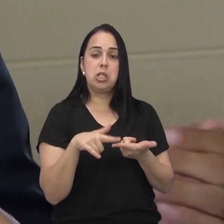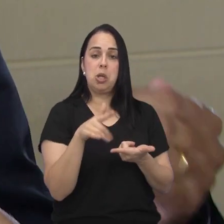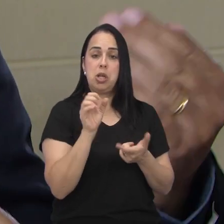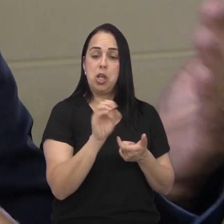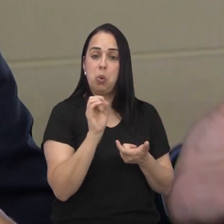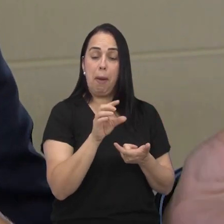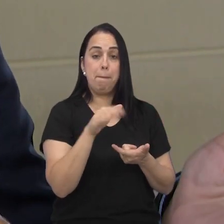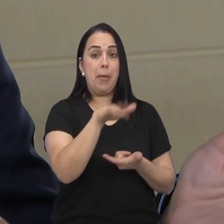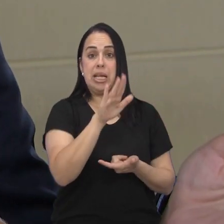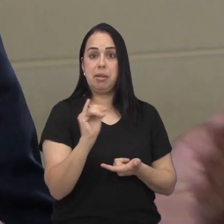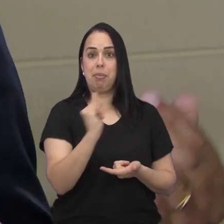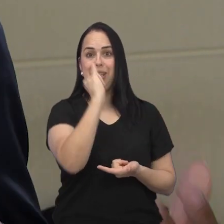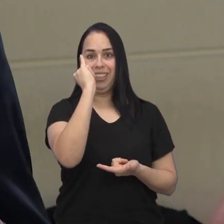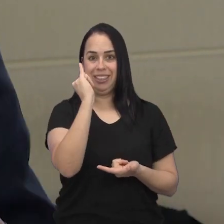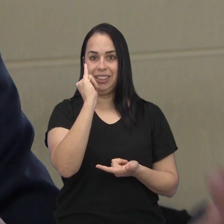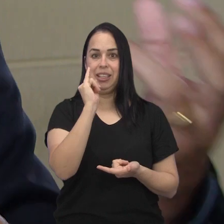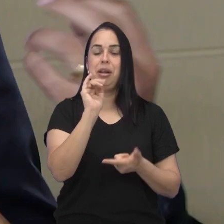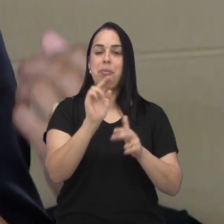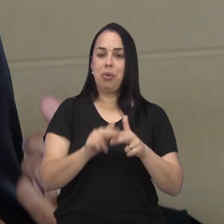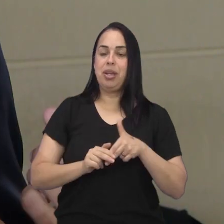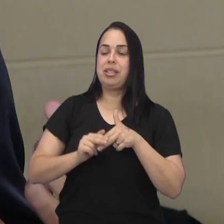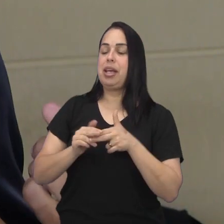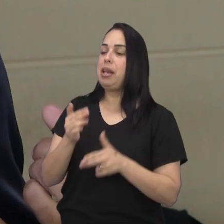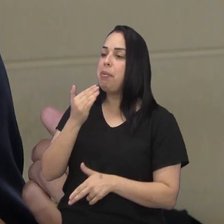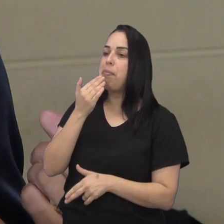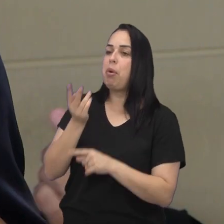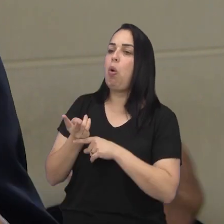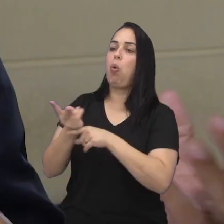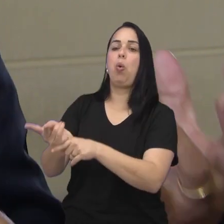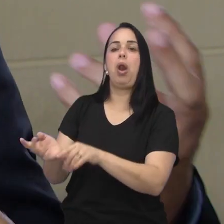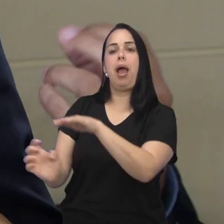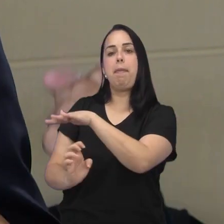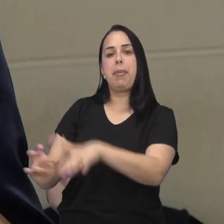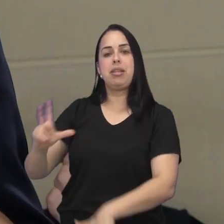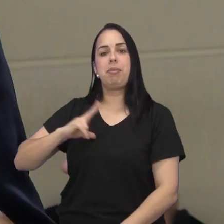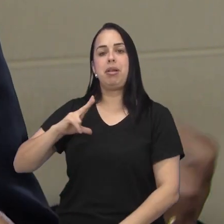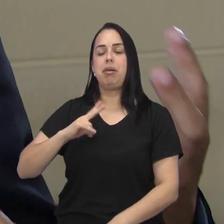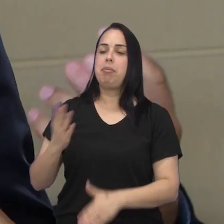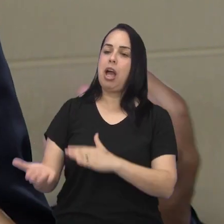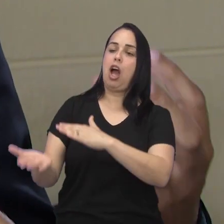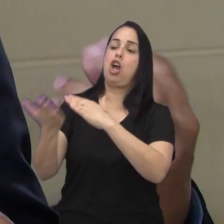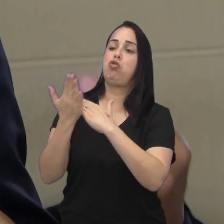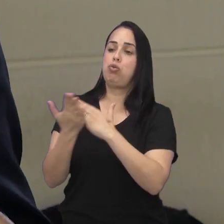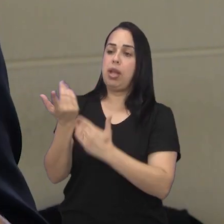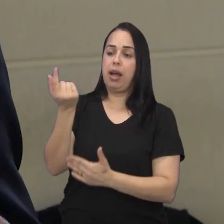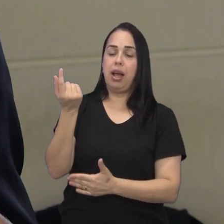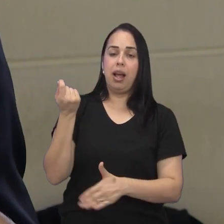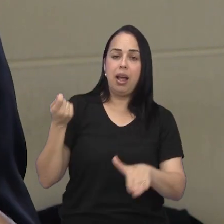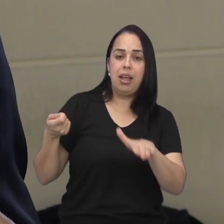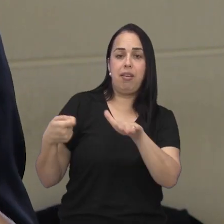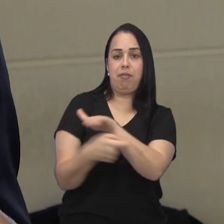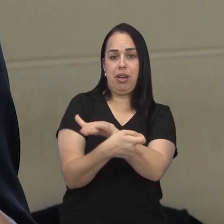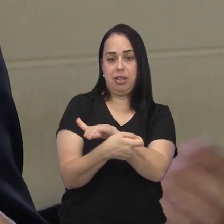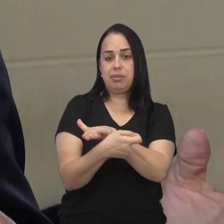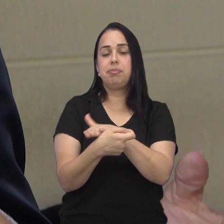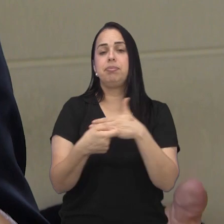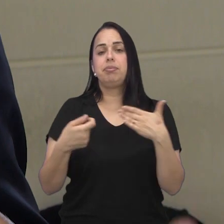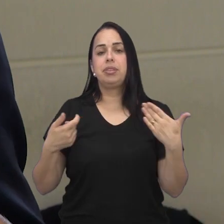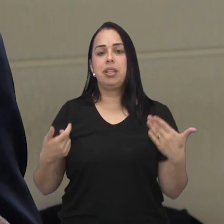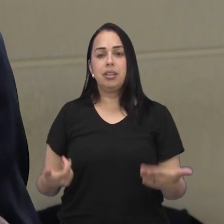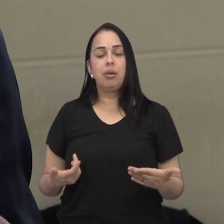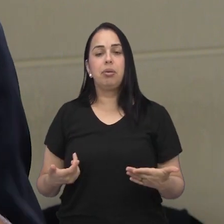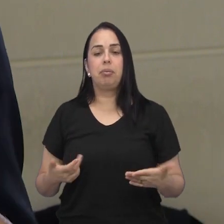como saúde, educação, ele busca o setor privado para ajudar o investimento em infraestrutura e em prestação de outros serviços